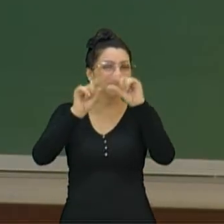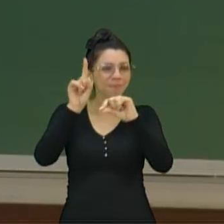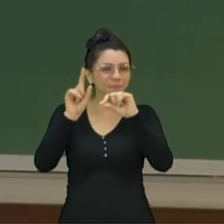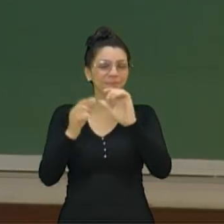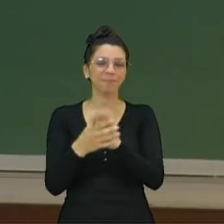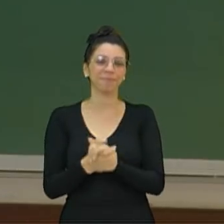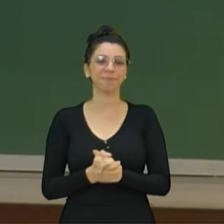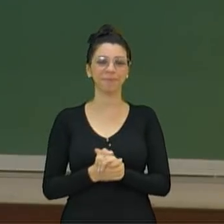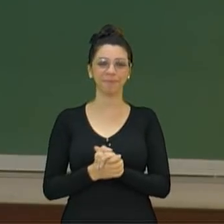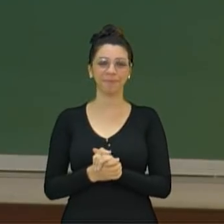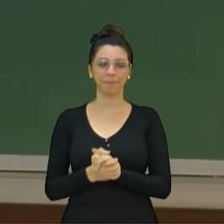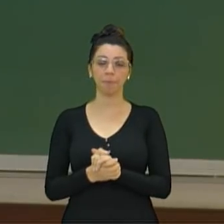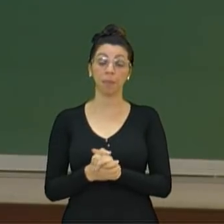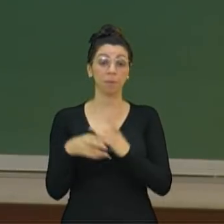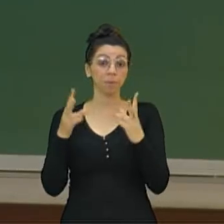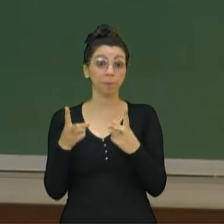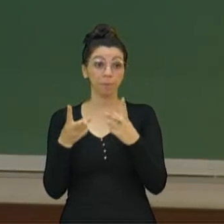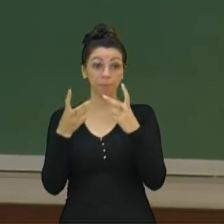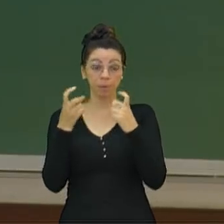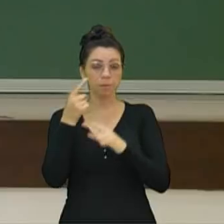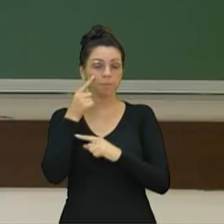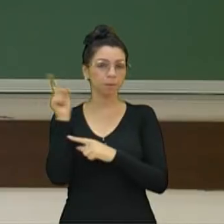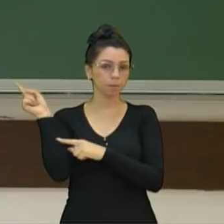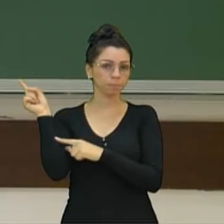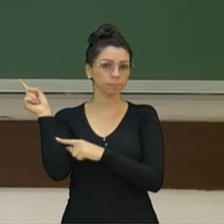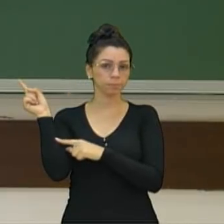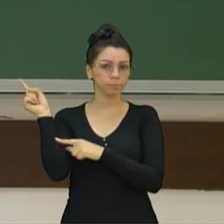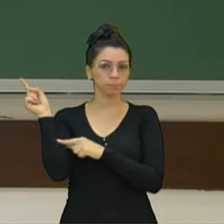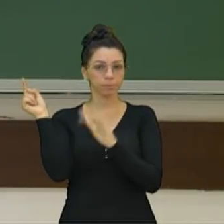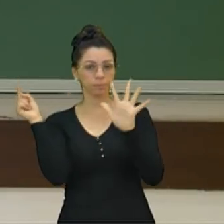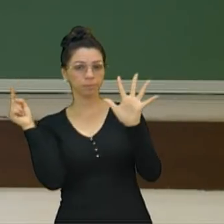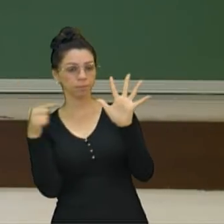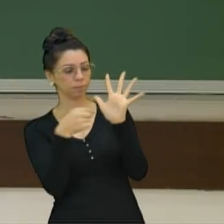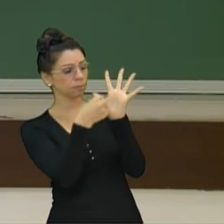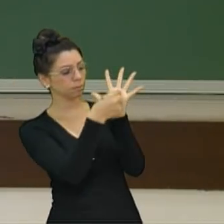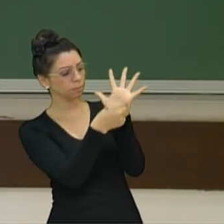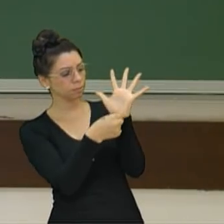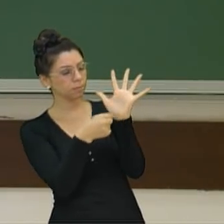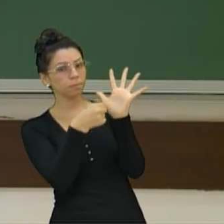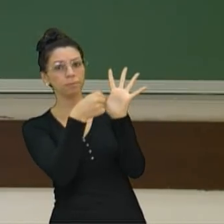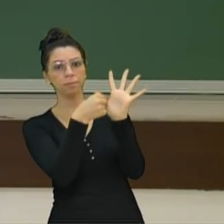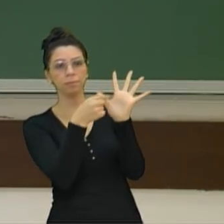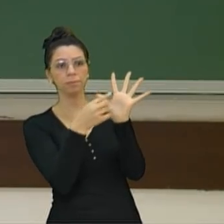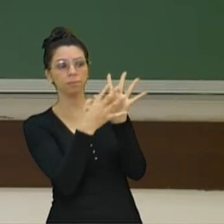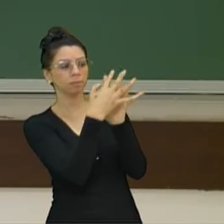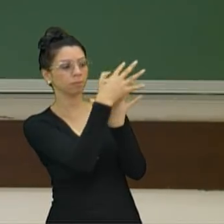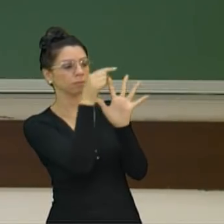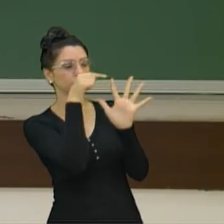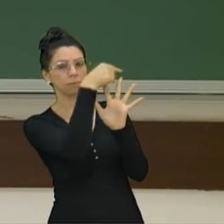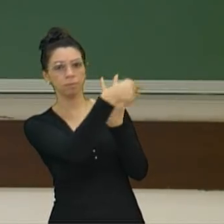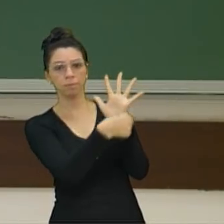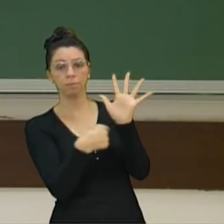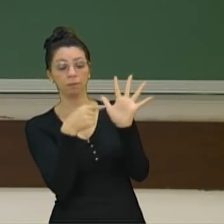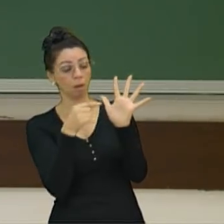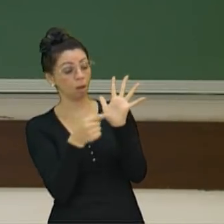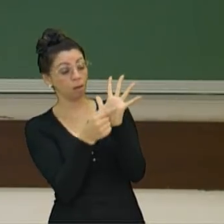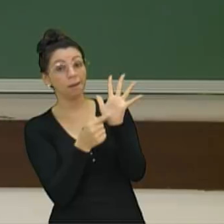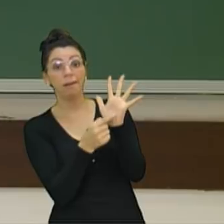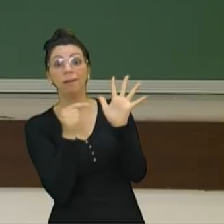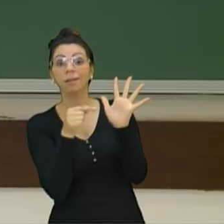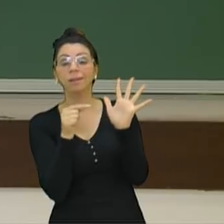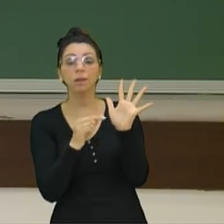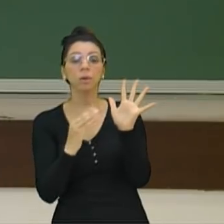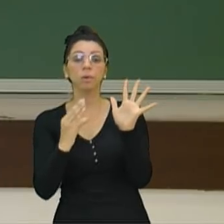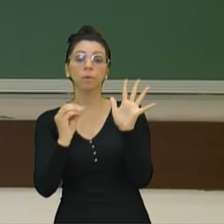Então, se nós percebermos nessa região onde eu estou apontando, nós chamamos de corpo celular.